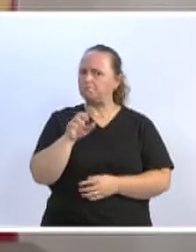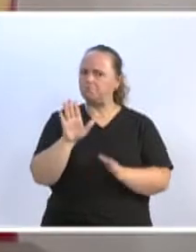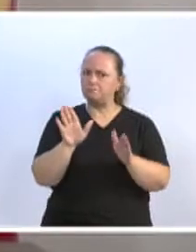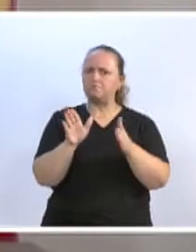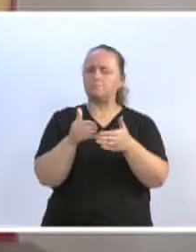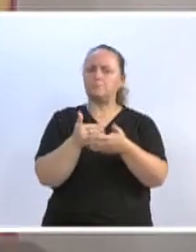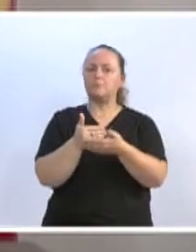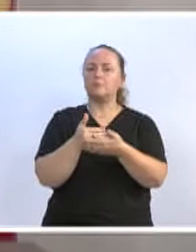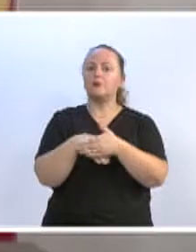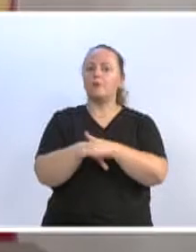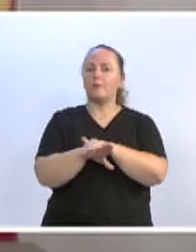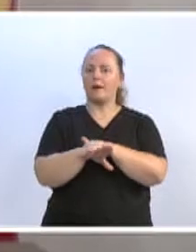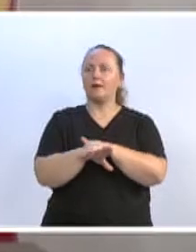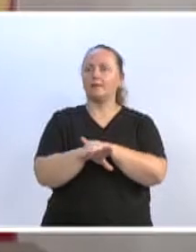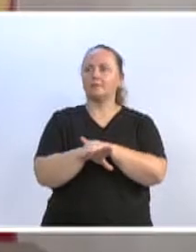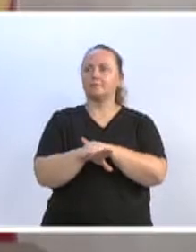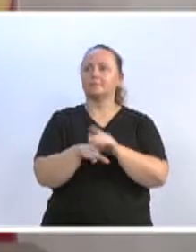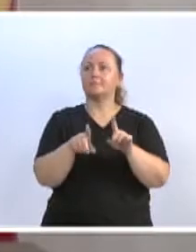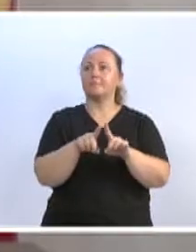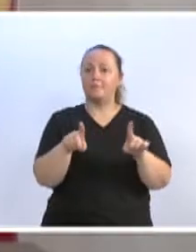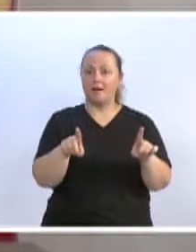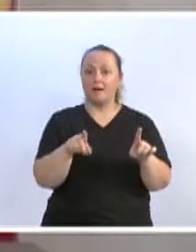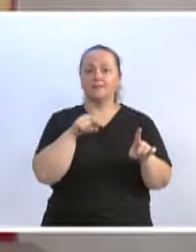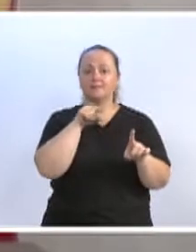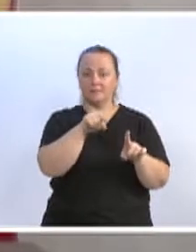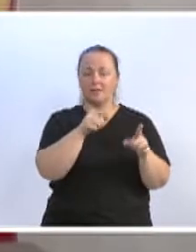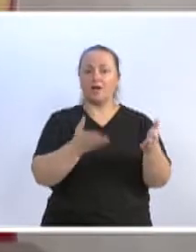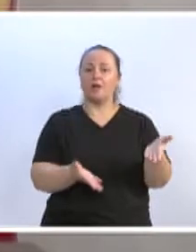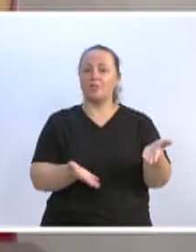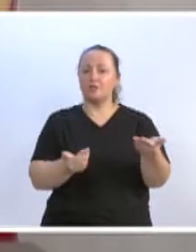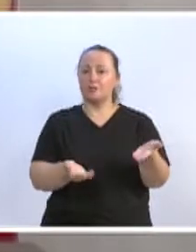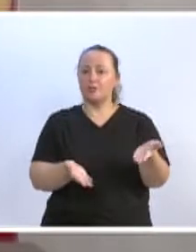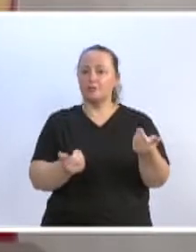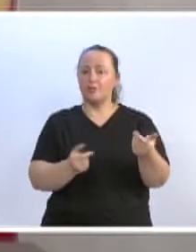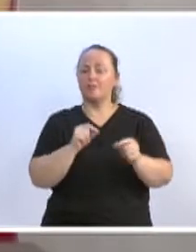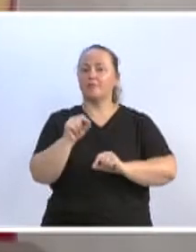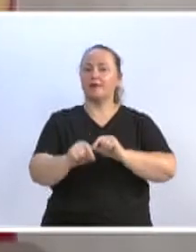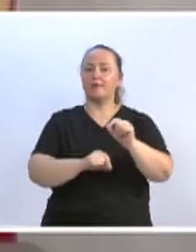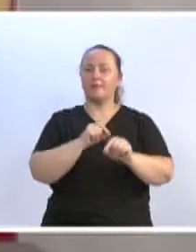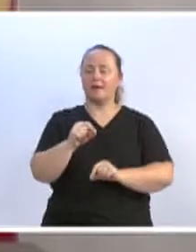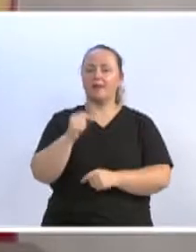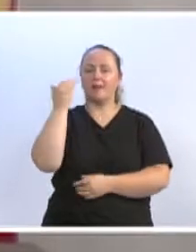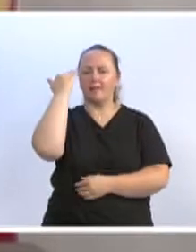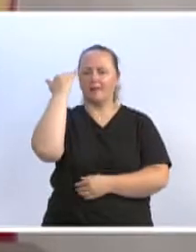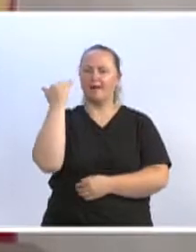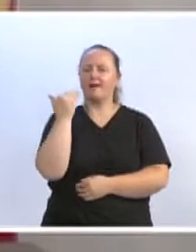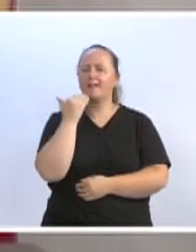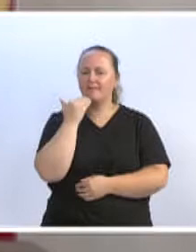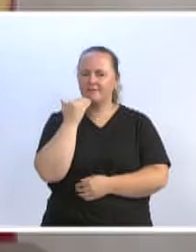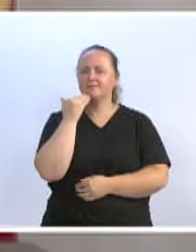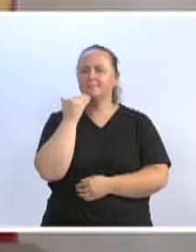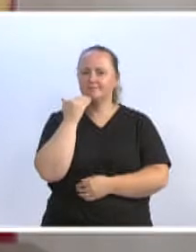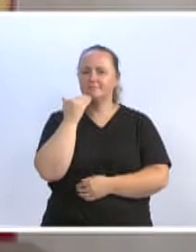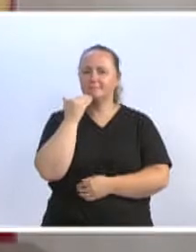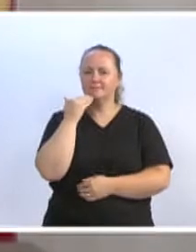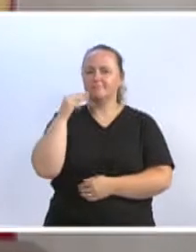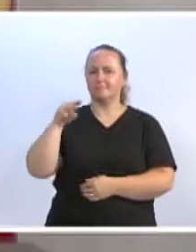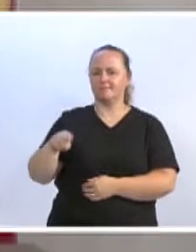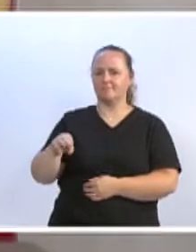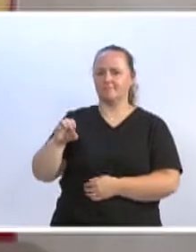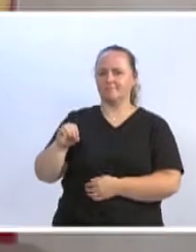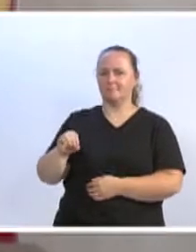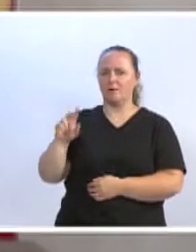e mal sabia aquele jovem, um pré-adolescente, Mohamed